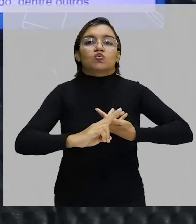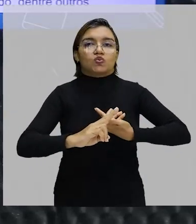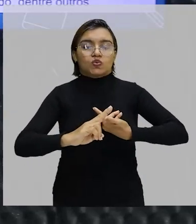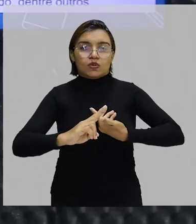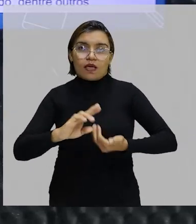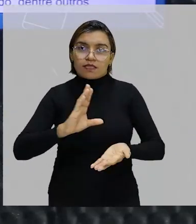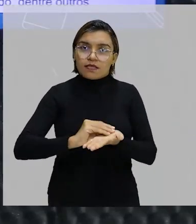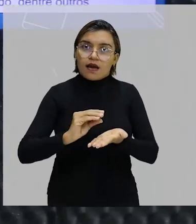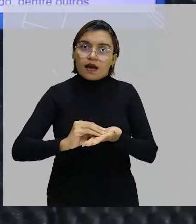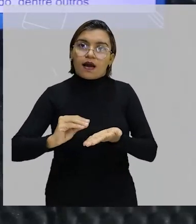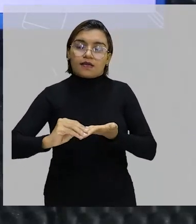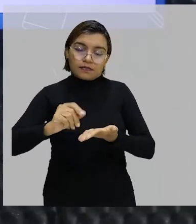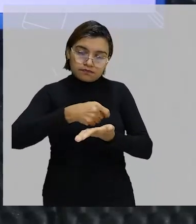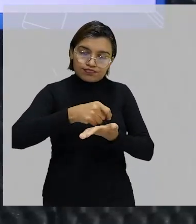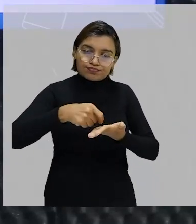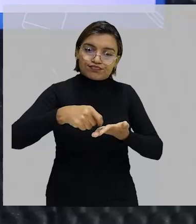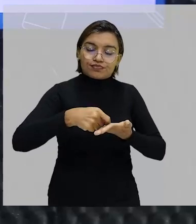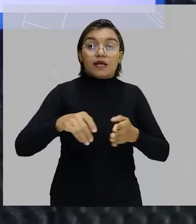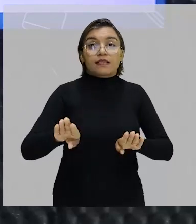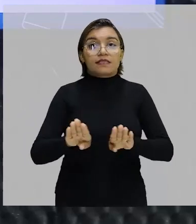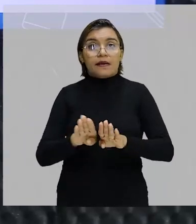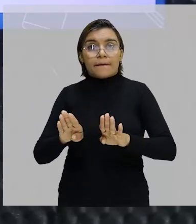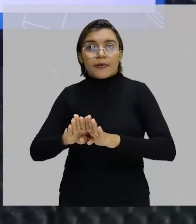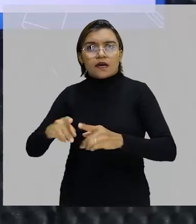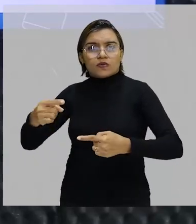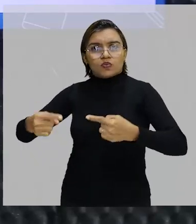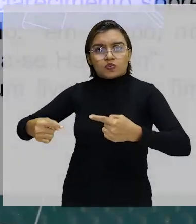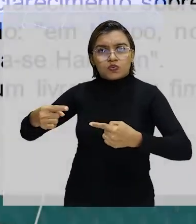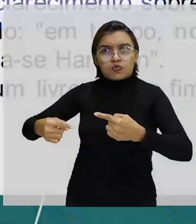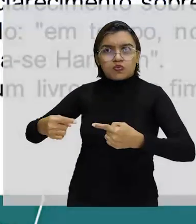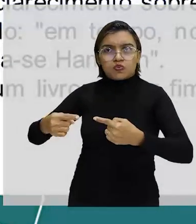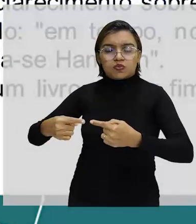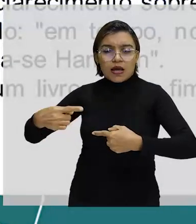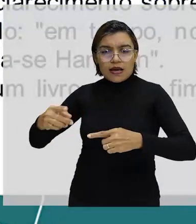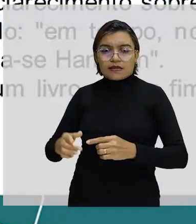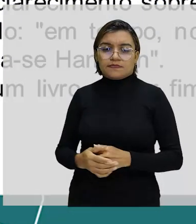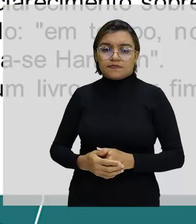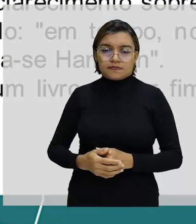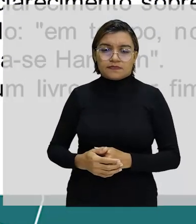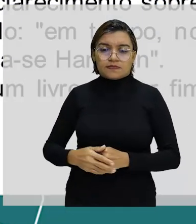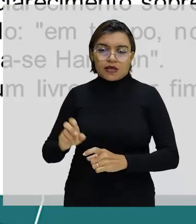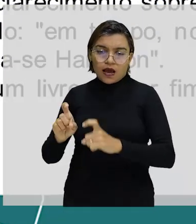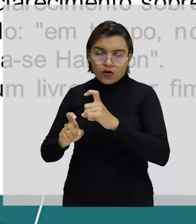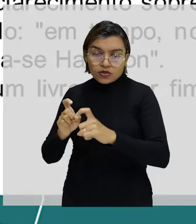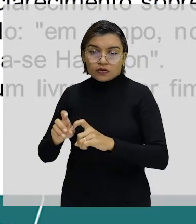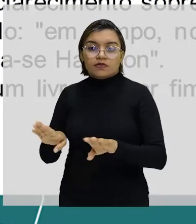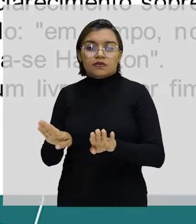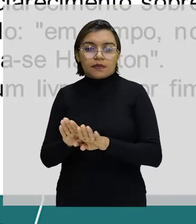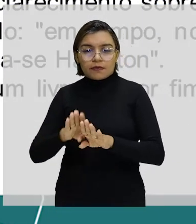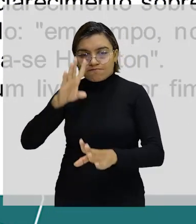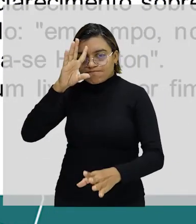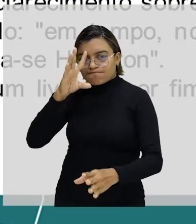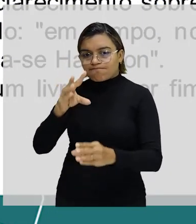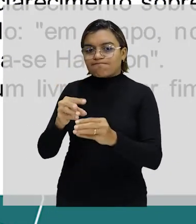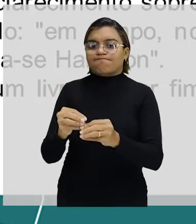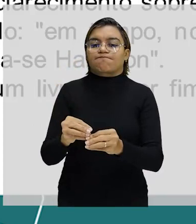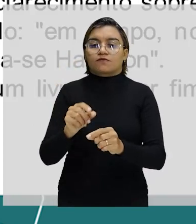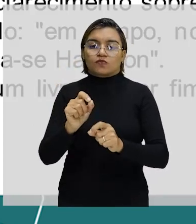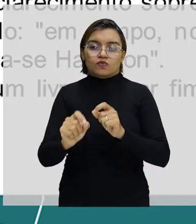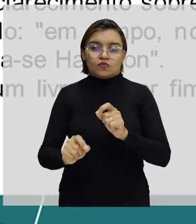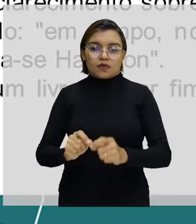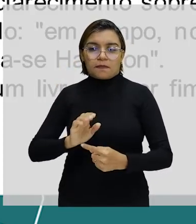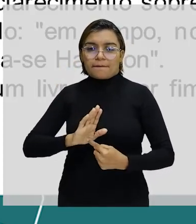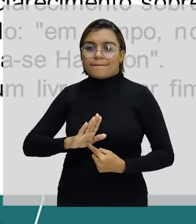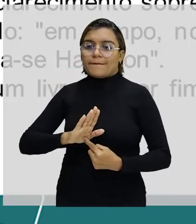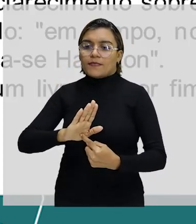e, claro, toda a discussão daquela reunião. Aí se conclui, claro,